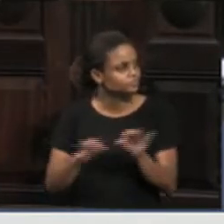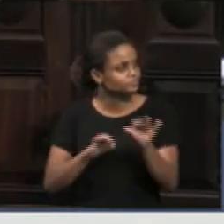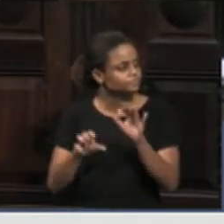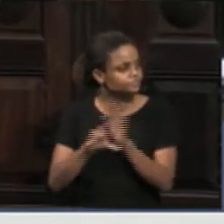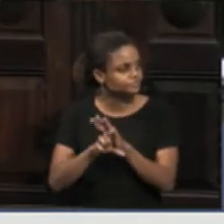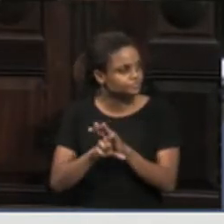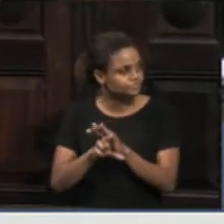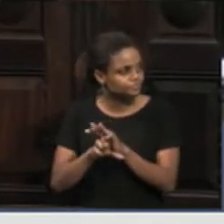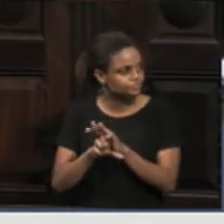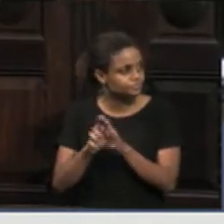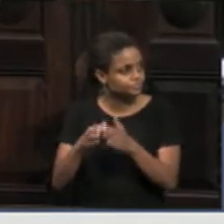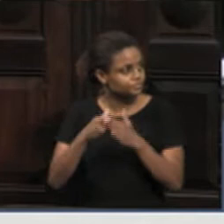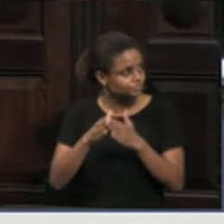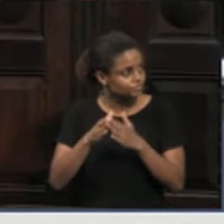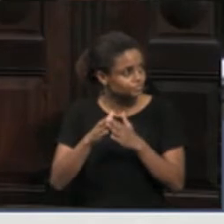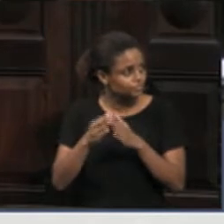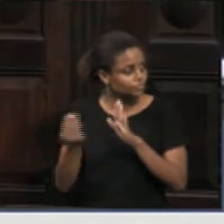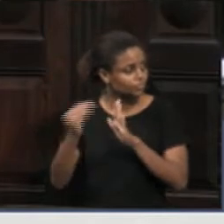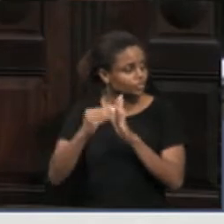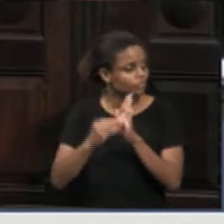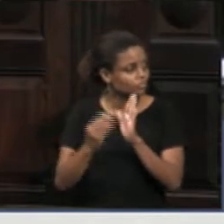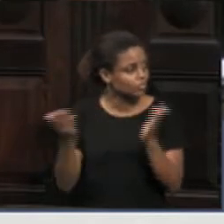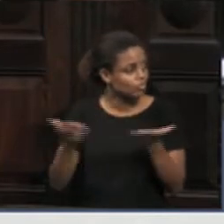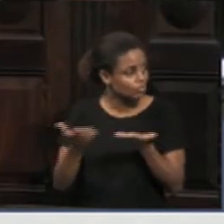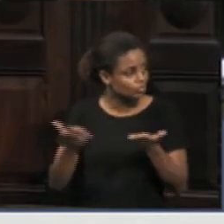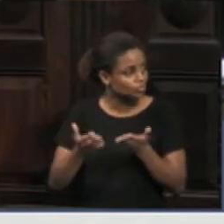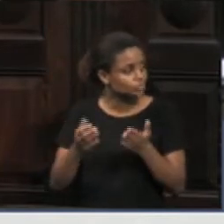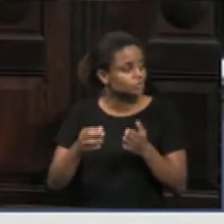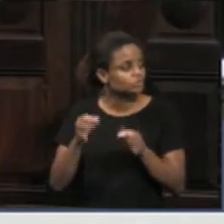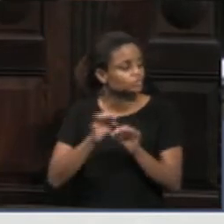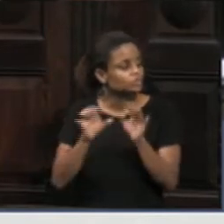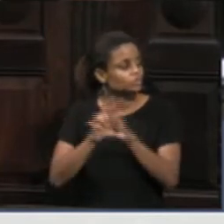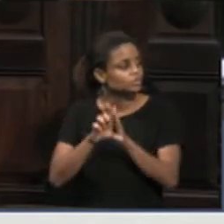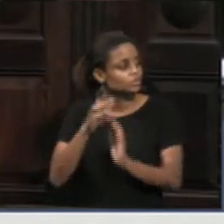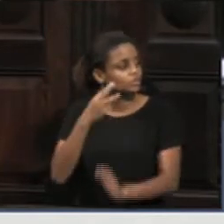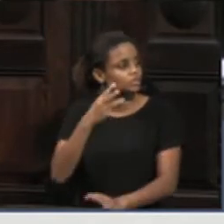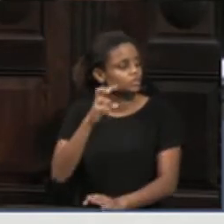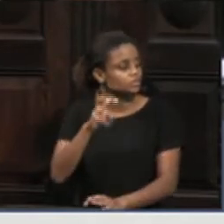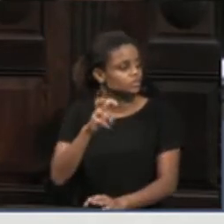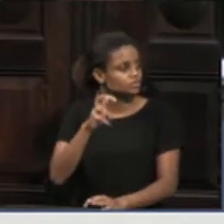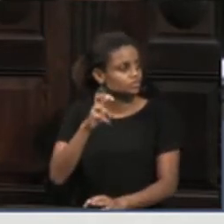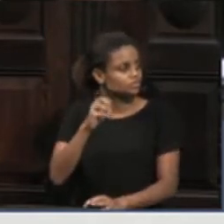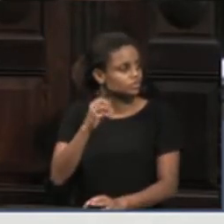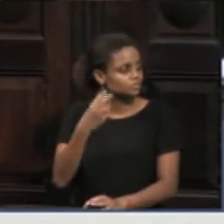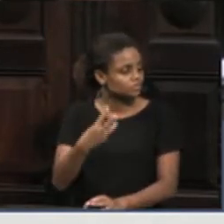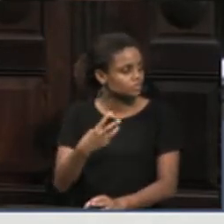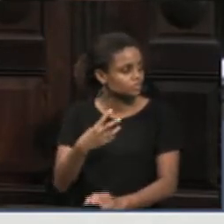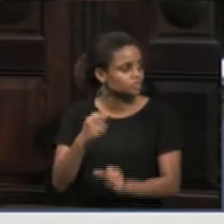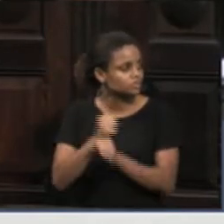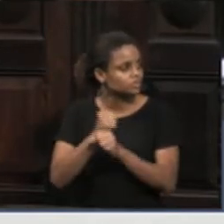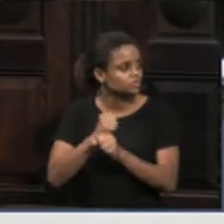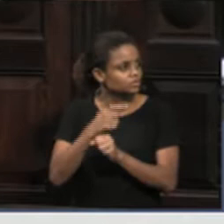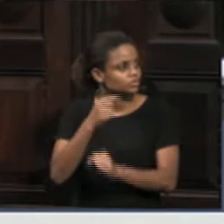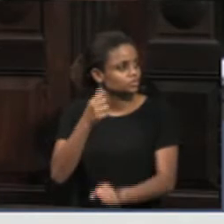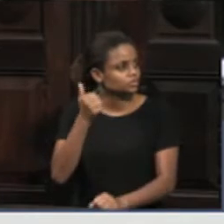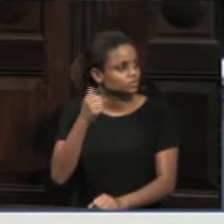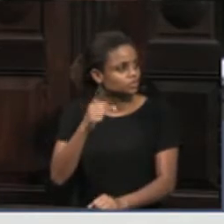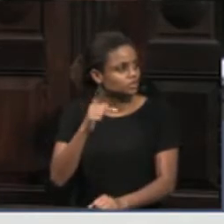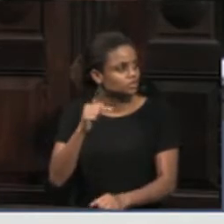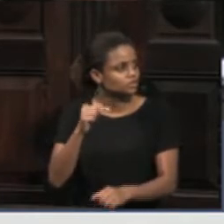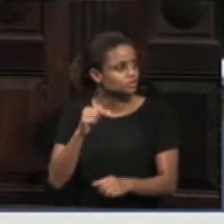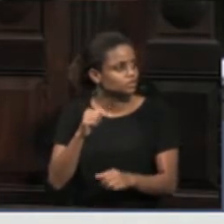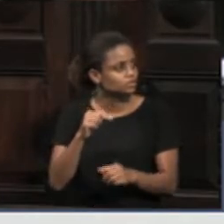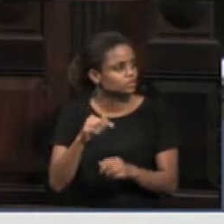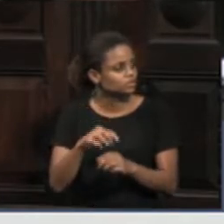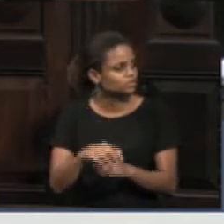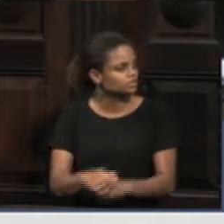Requerimento que requer a inclusão na ordem do dia do projeto de lei número 3573 de 2017, que dispõe sobre a alocação de professores